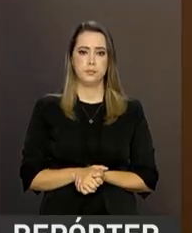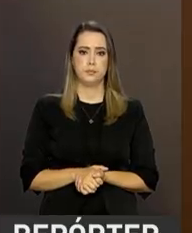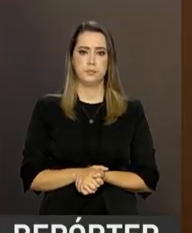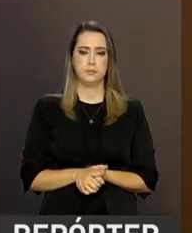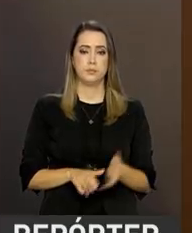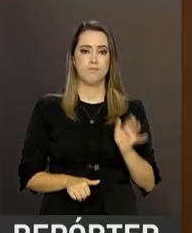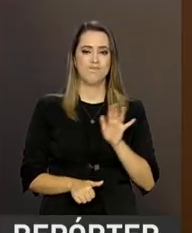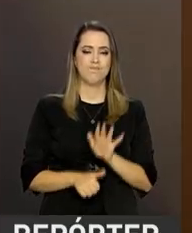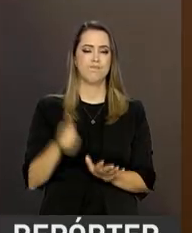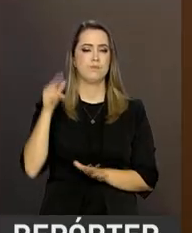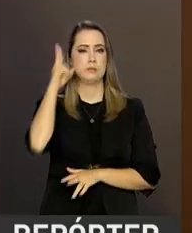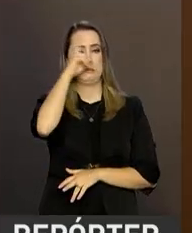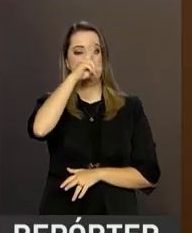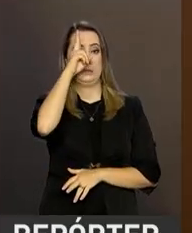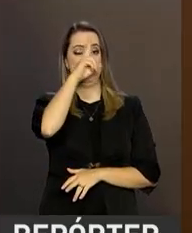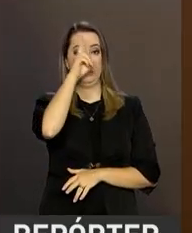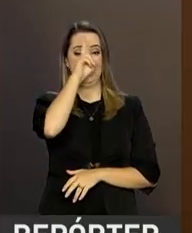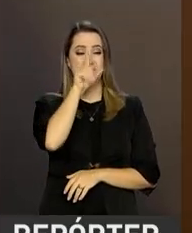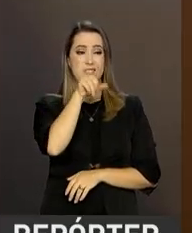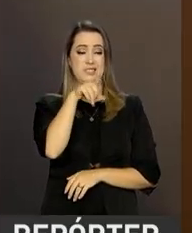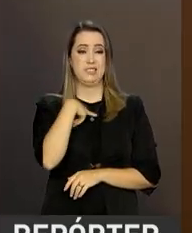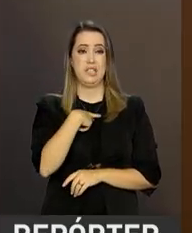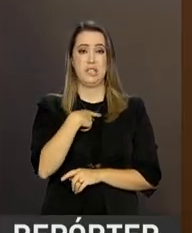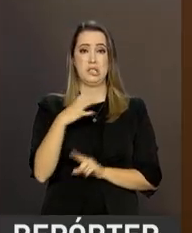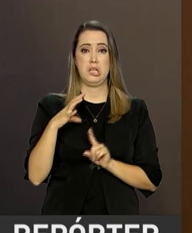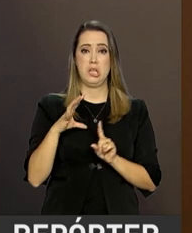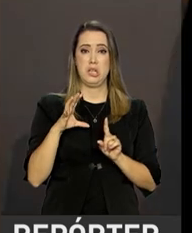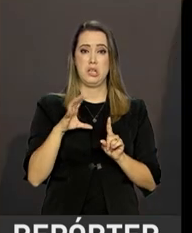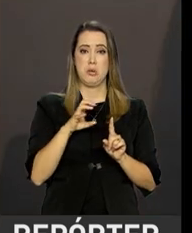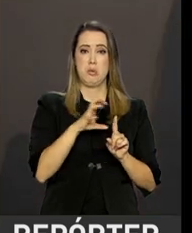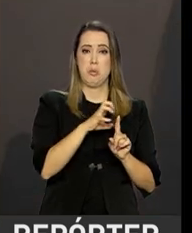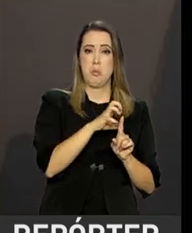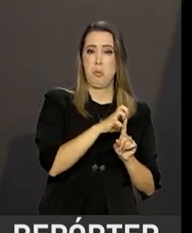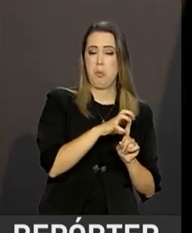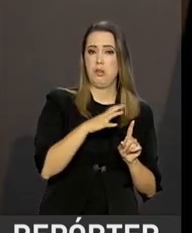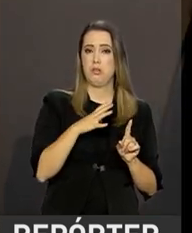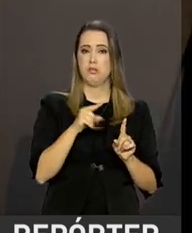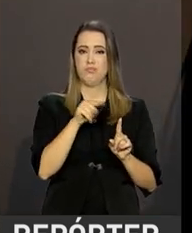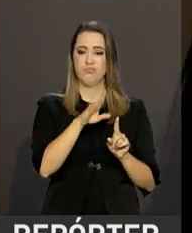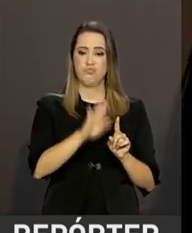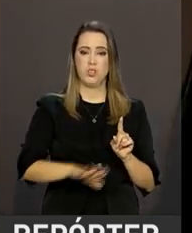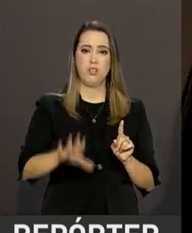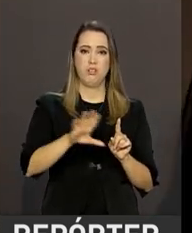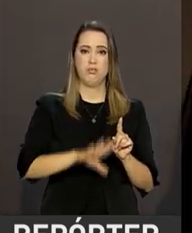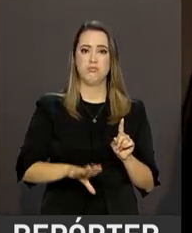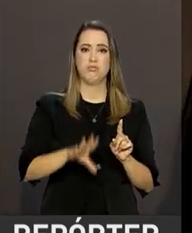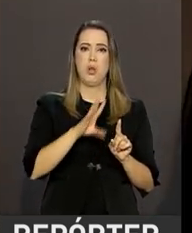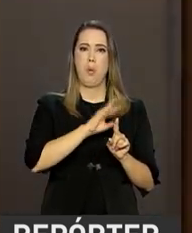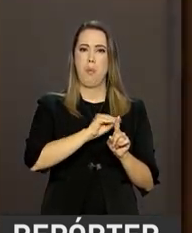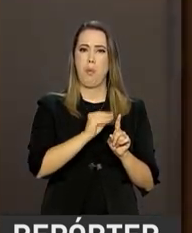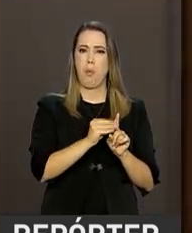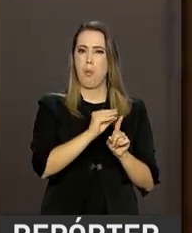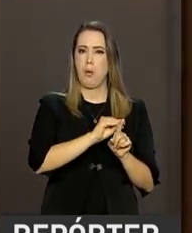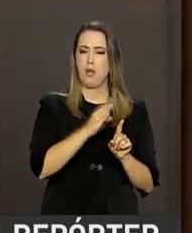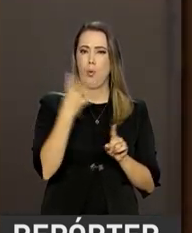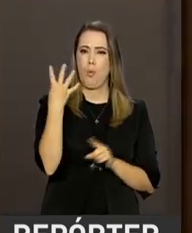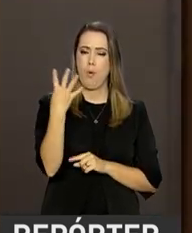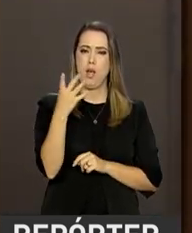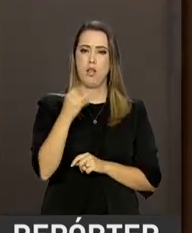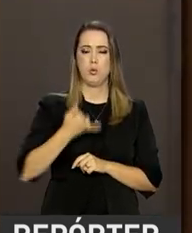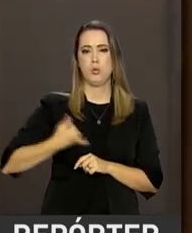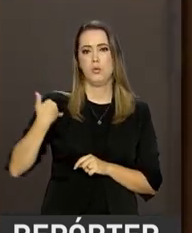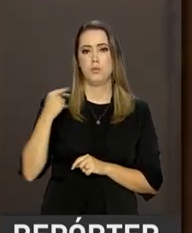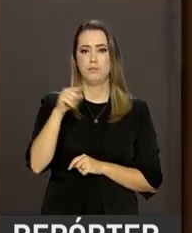As primeiras lembranças que Laura tem do assédio que sofreu na infância são de quando ela tinha 4 anos. Uma tia que